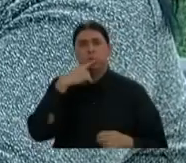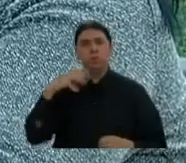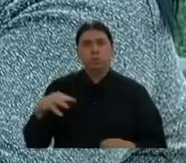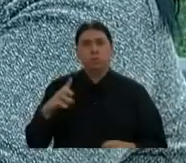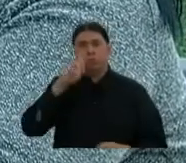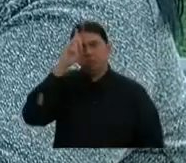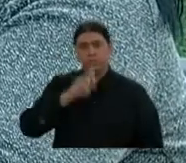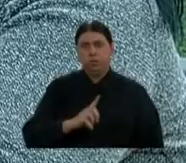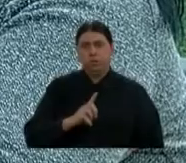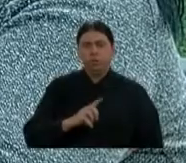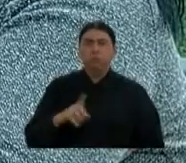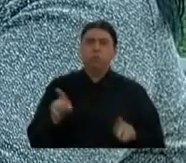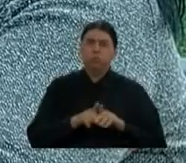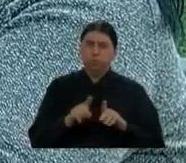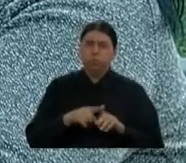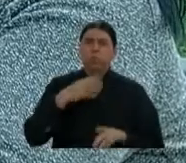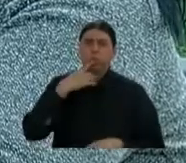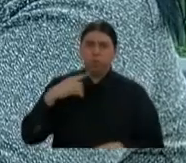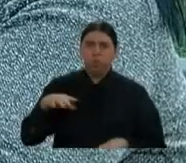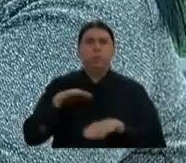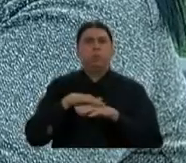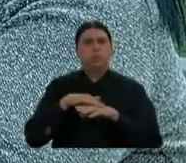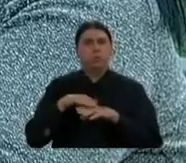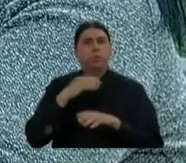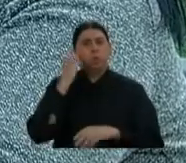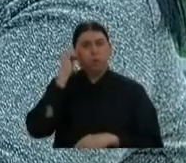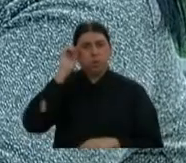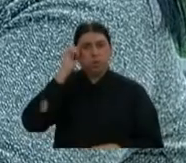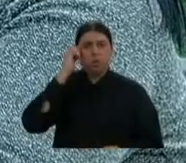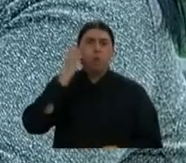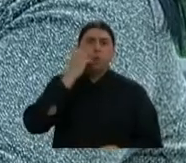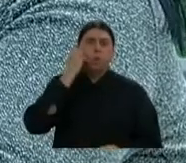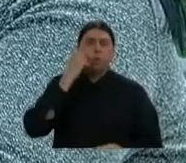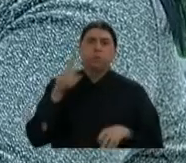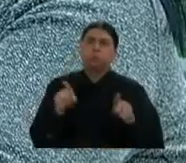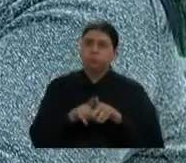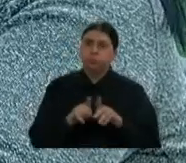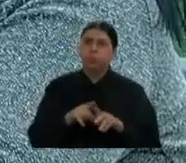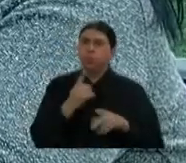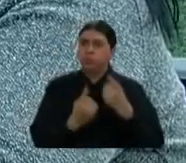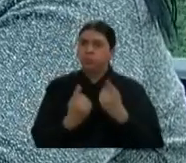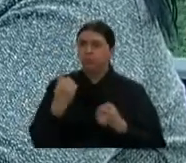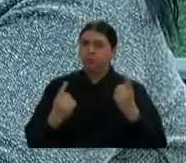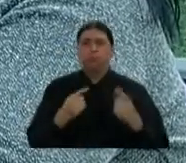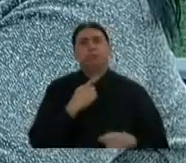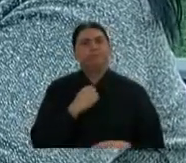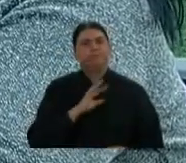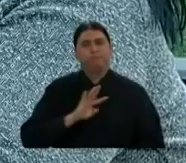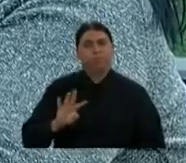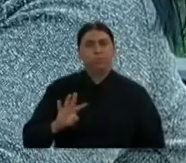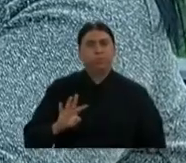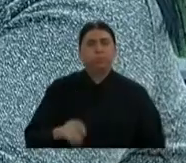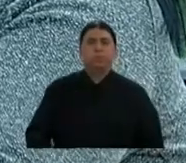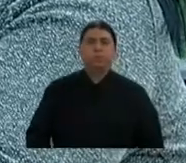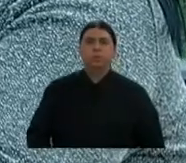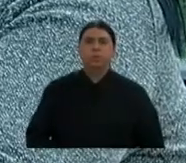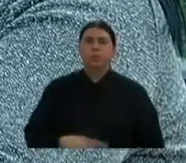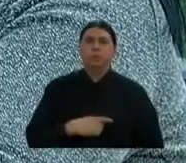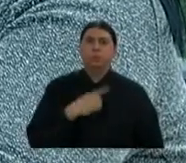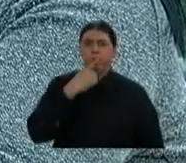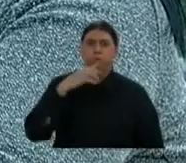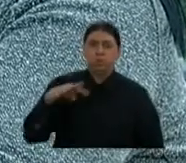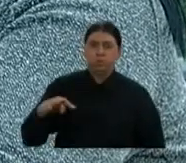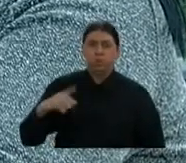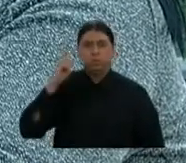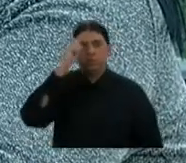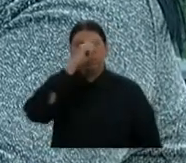deficiência crianças negras que muitas vezes ninguém porque nem desde a maioria não deseja criança difícil colocação